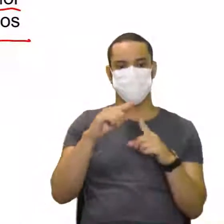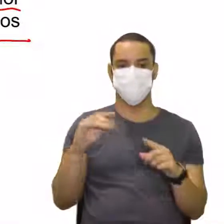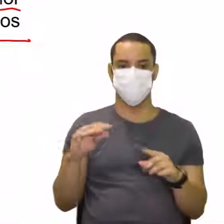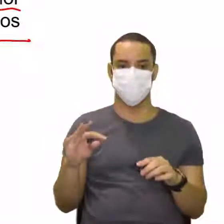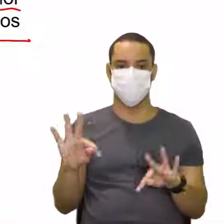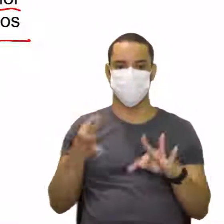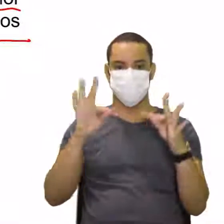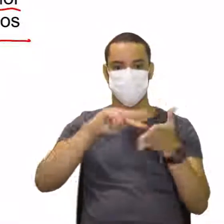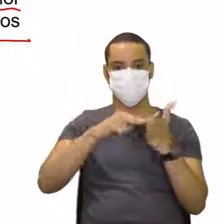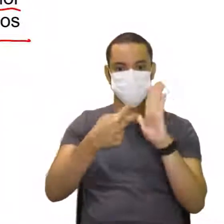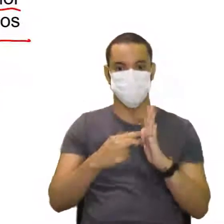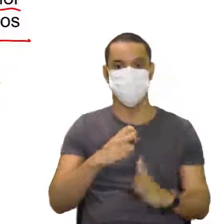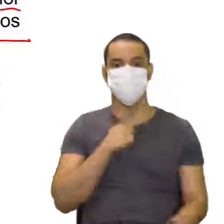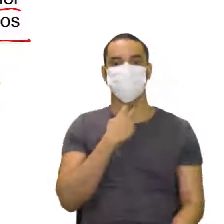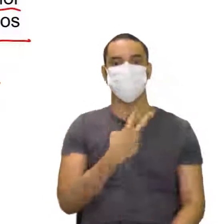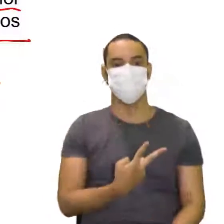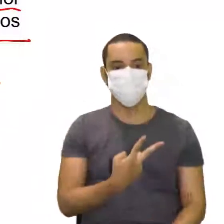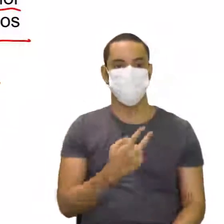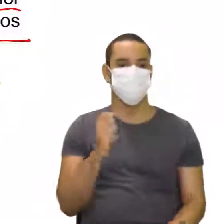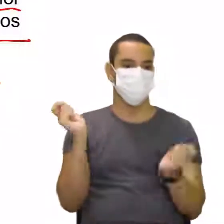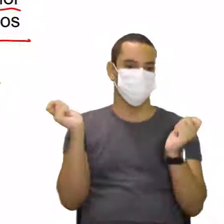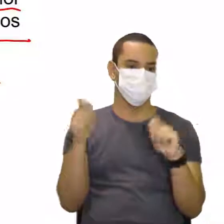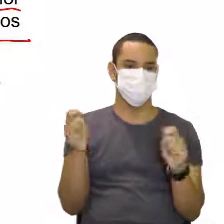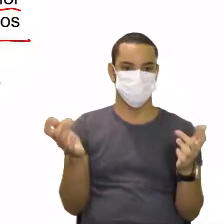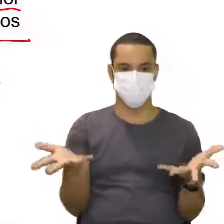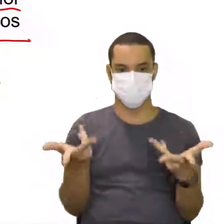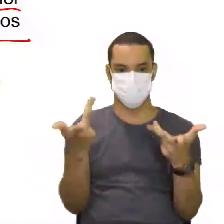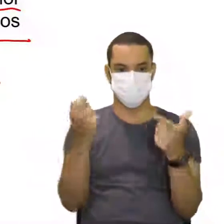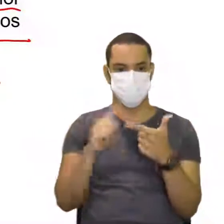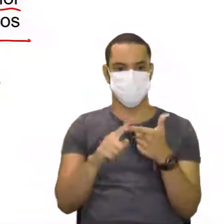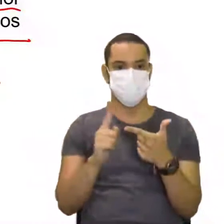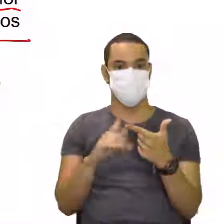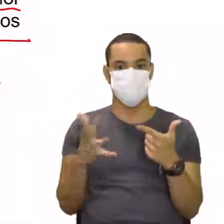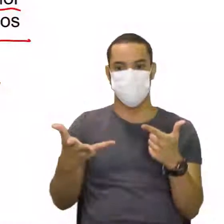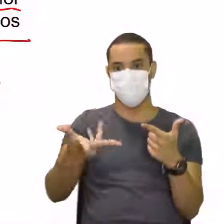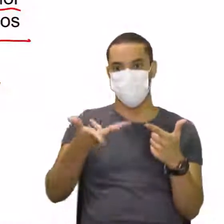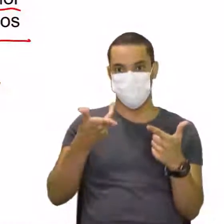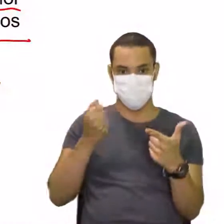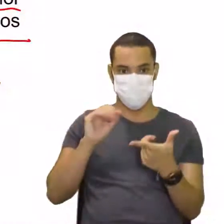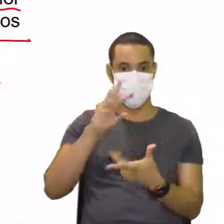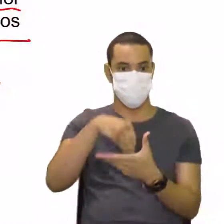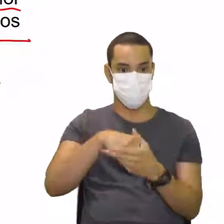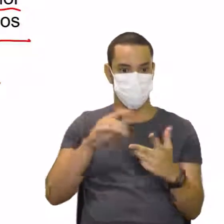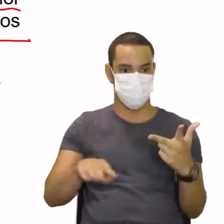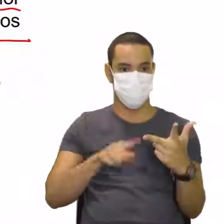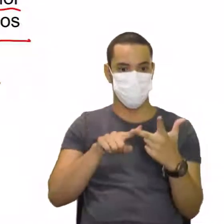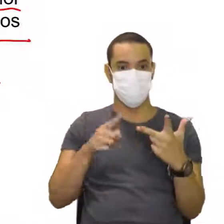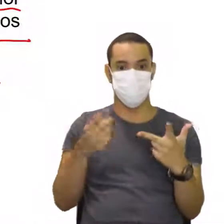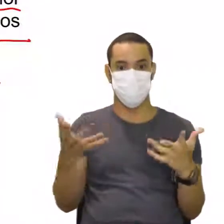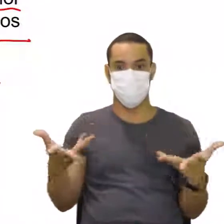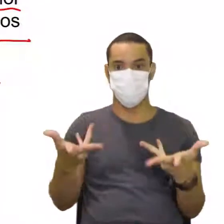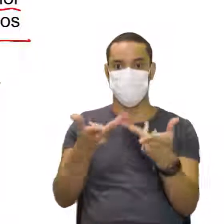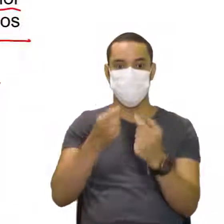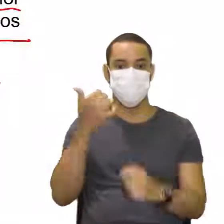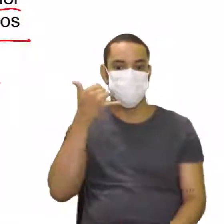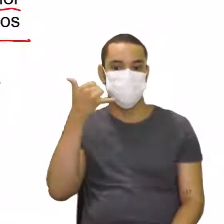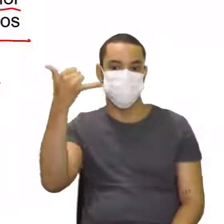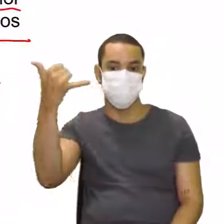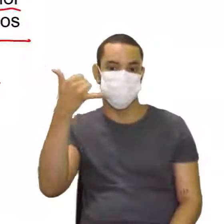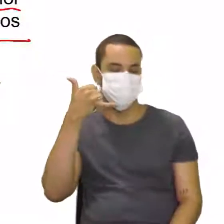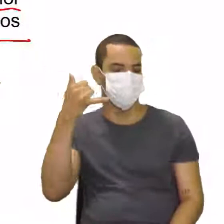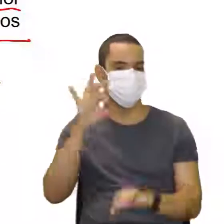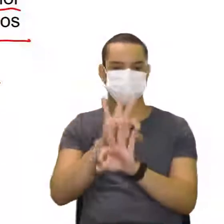de codificação digital de voz mais poderosas, maior eficiência espectral, melhor qualidade das